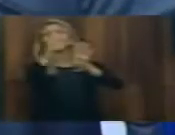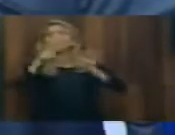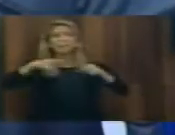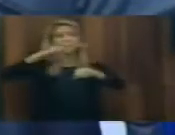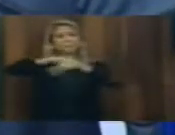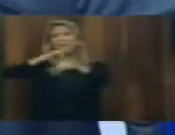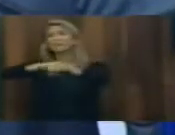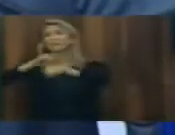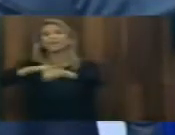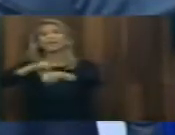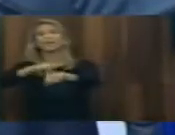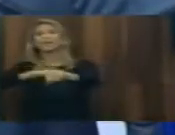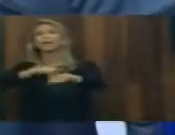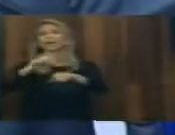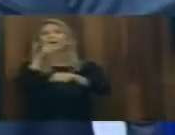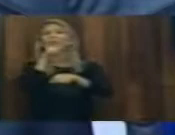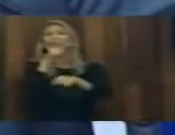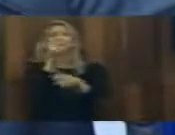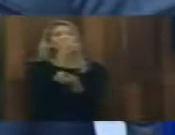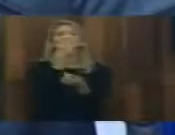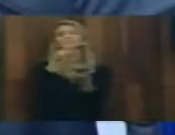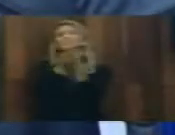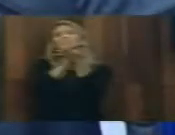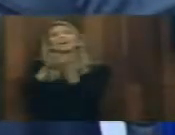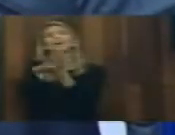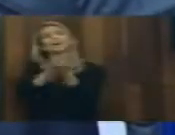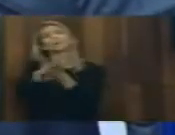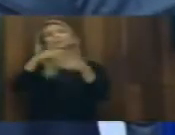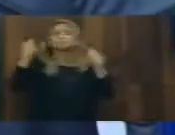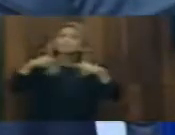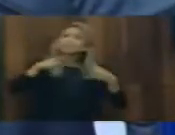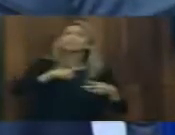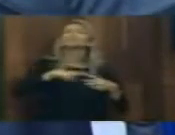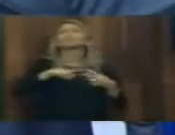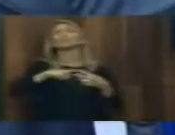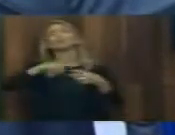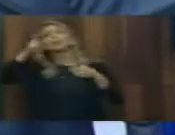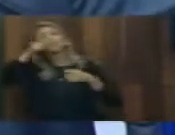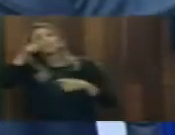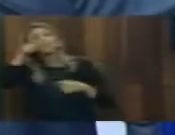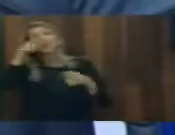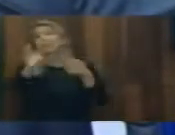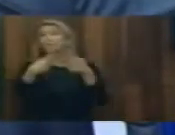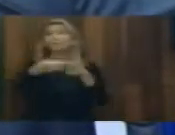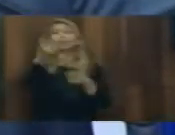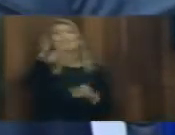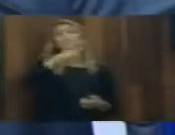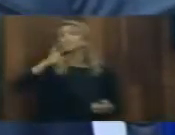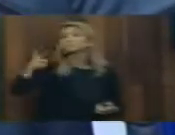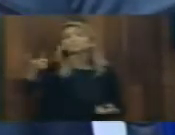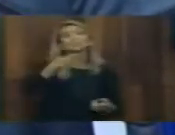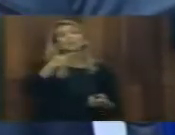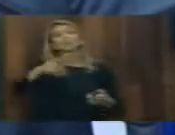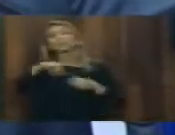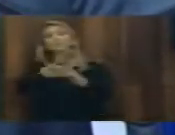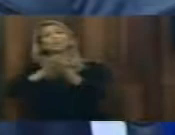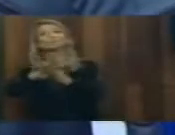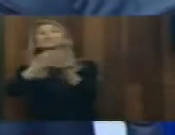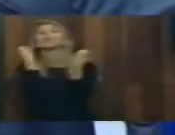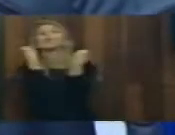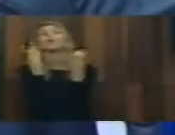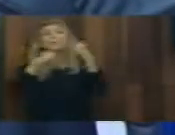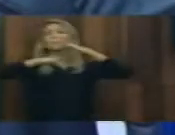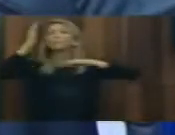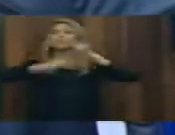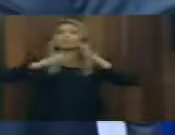sem água. Vamos dar logística adequada, porque sem logística o profissional de saúde